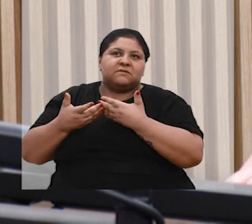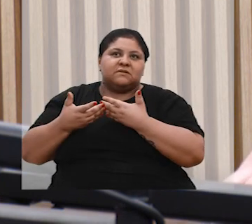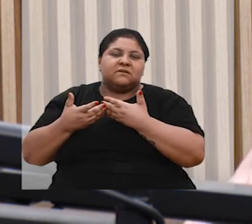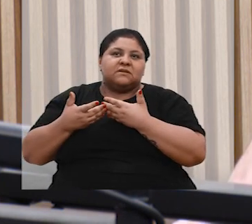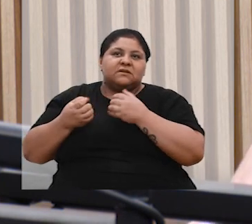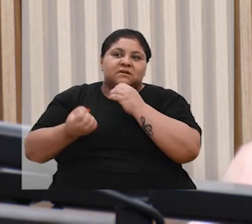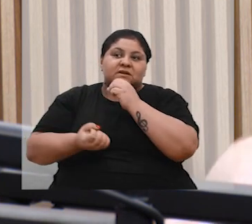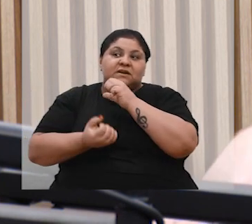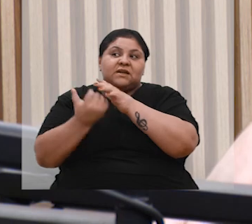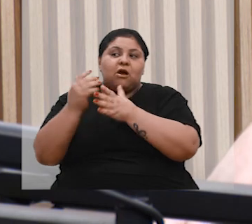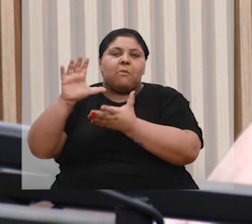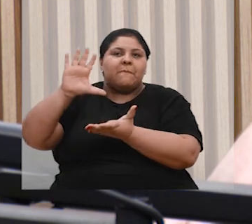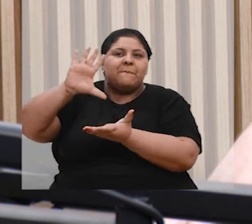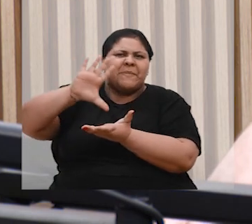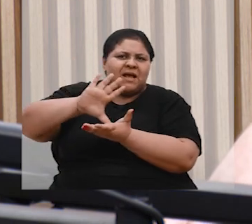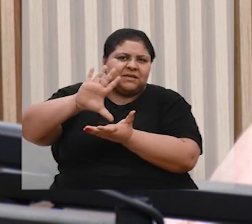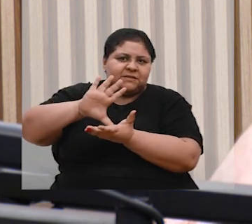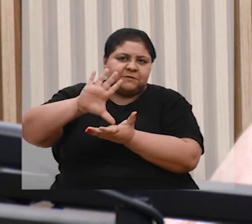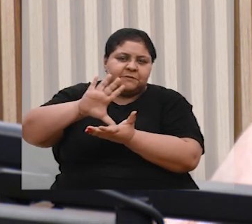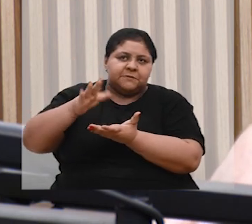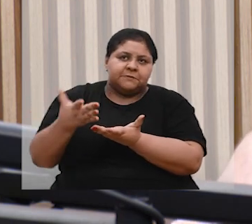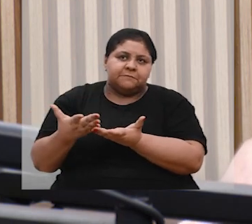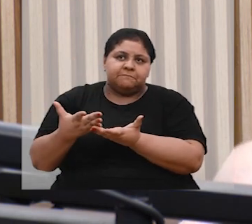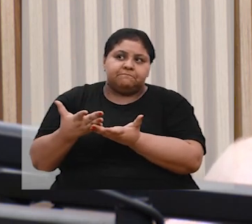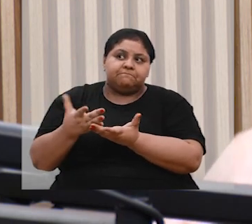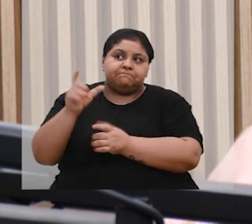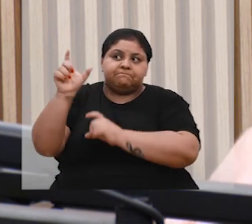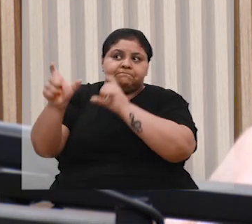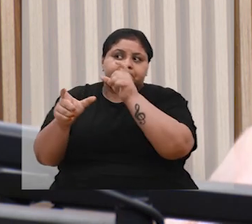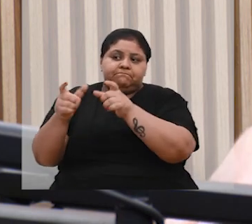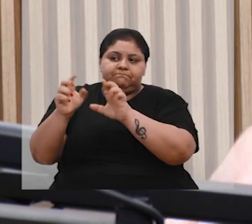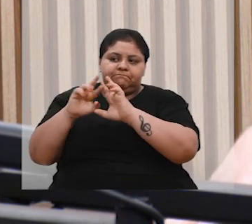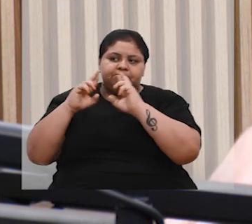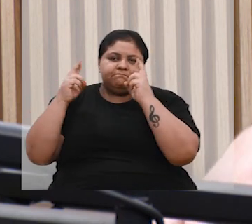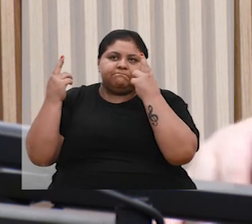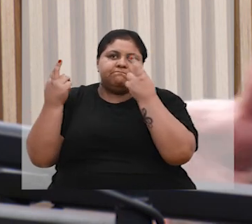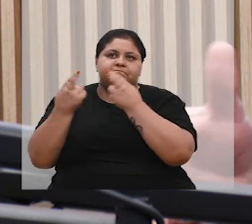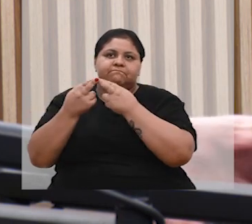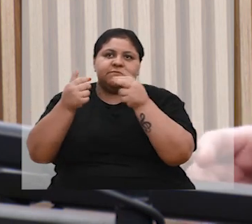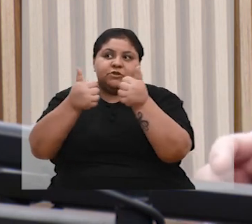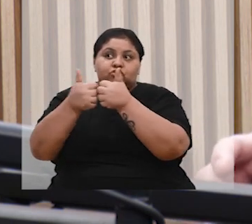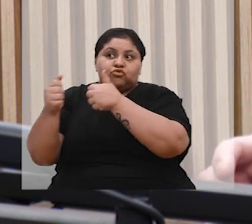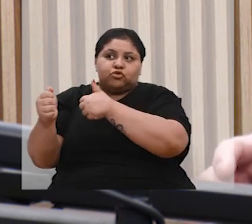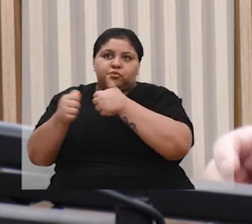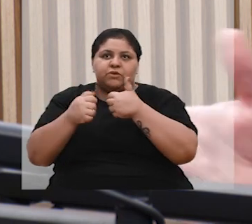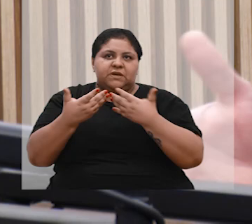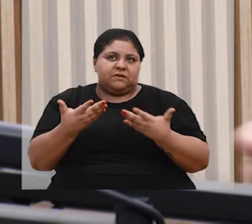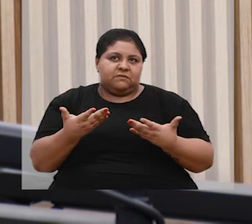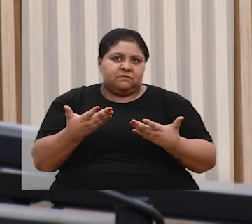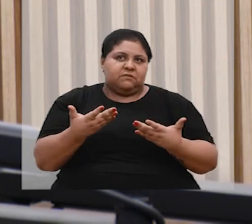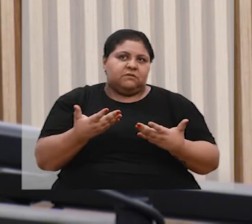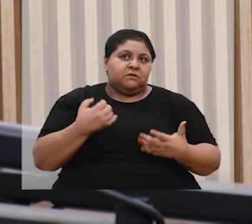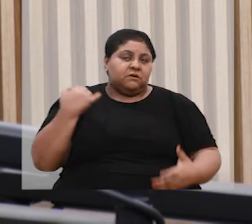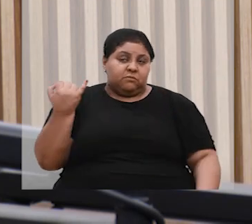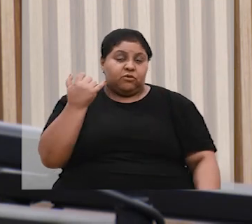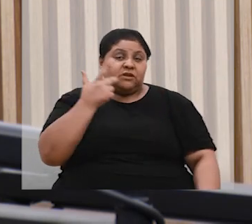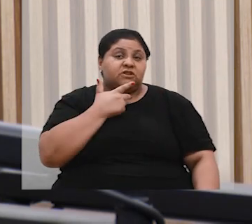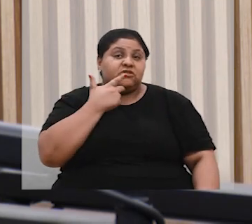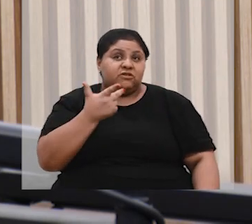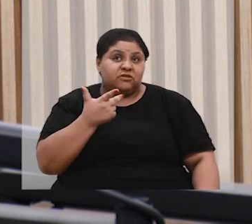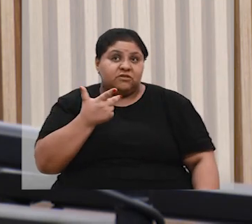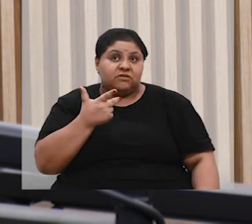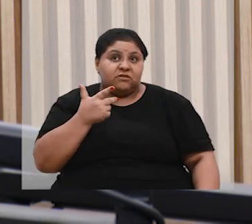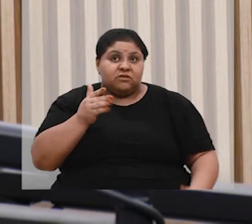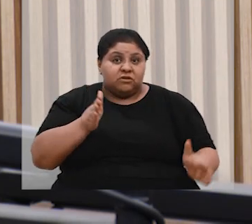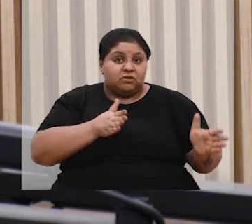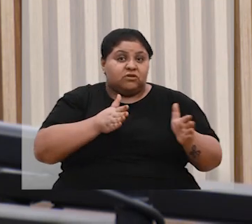da gente criar uma praça, de fato, onde as pessoas se reunissem junto aos poderes. É importante ressaltar que